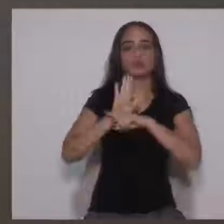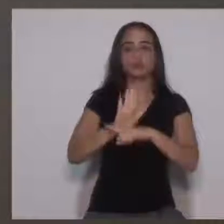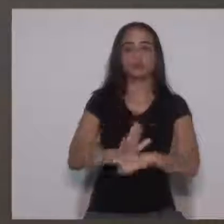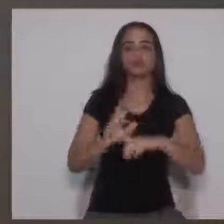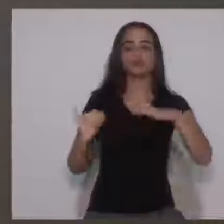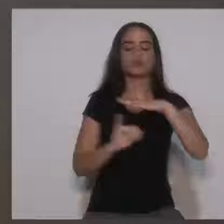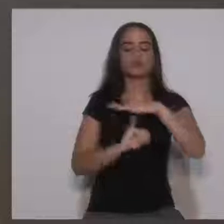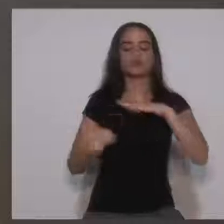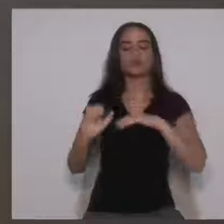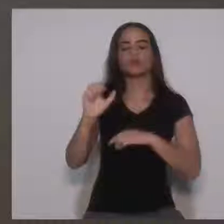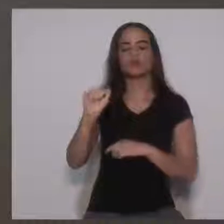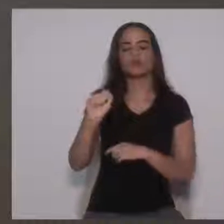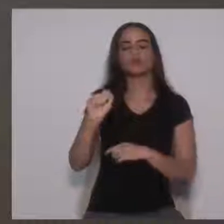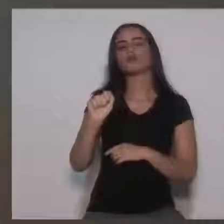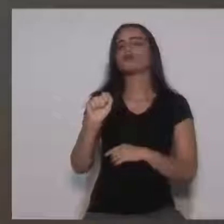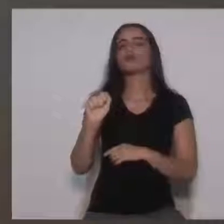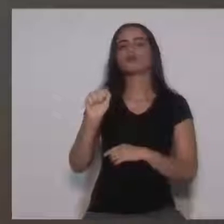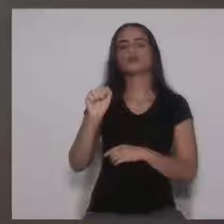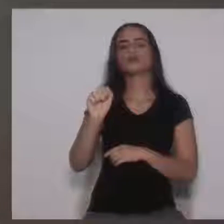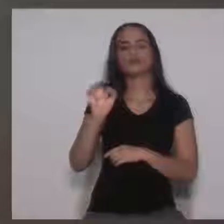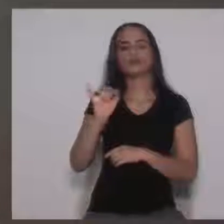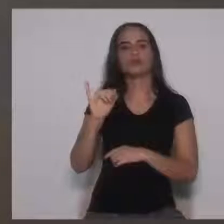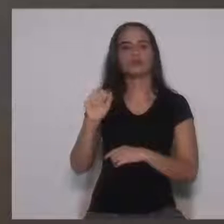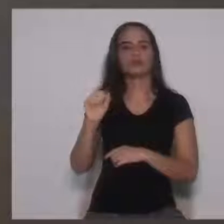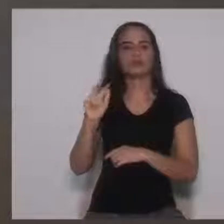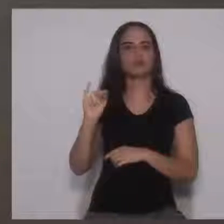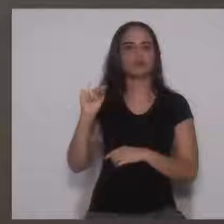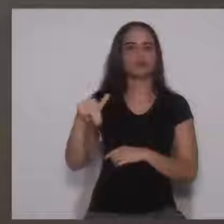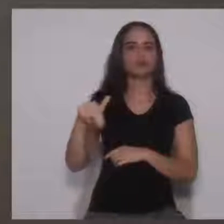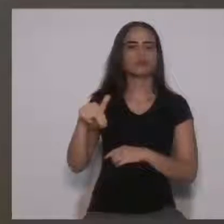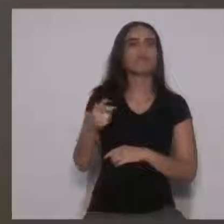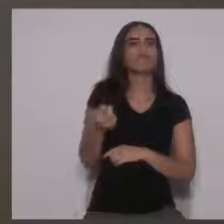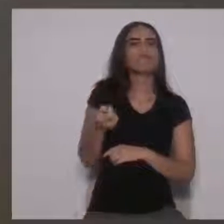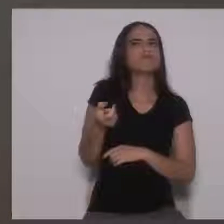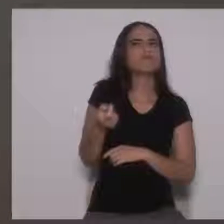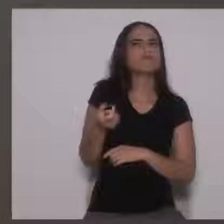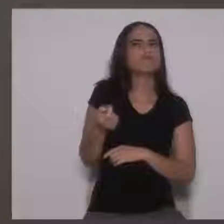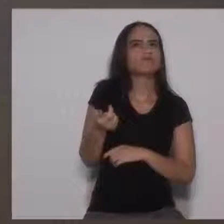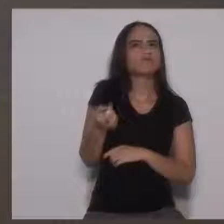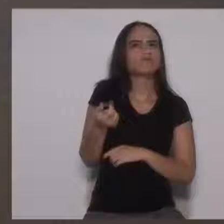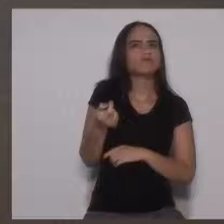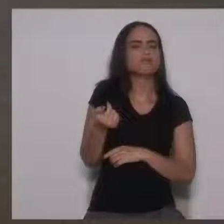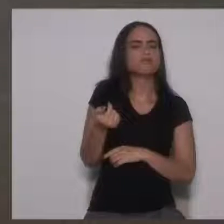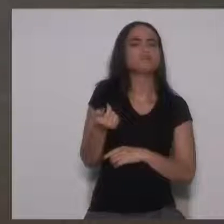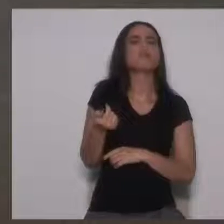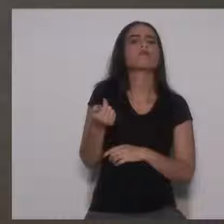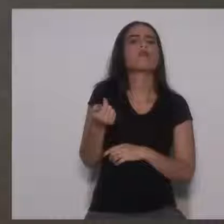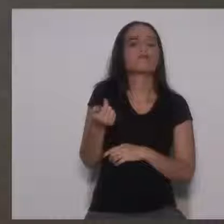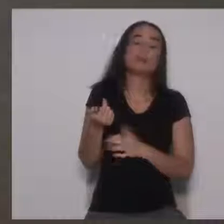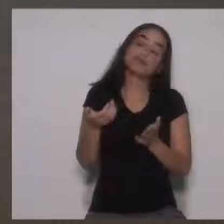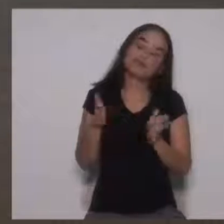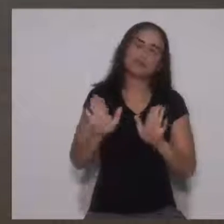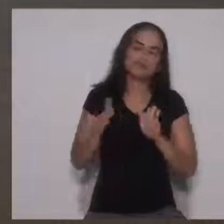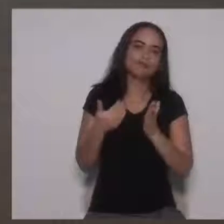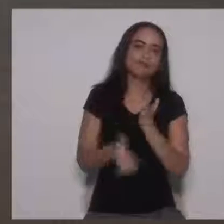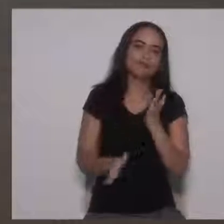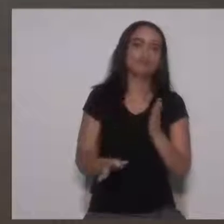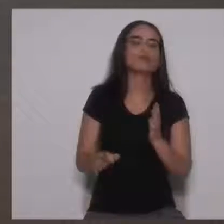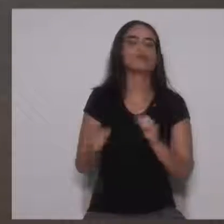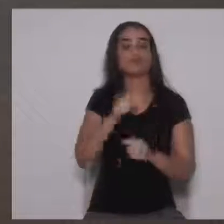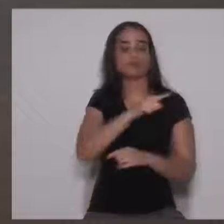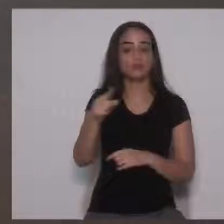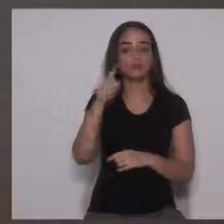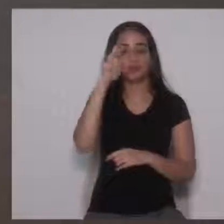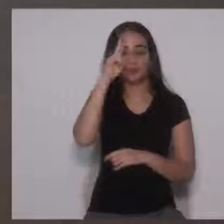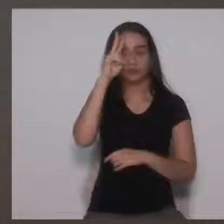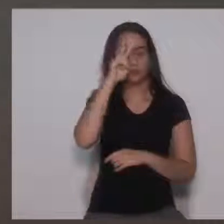da FEAVIM e perdemos por pouco, né? Acho que vocês duas estão lembradas disso. Era nesse espírito,